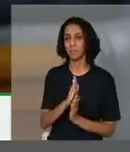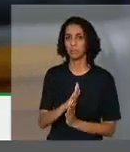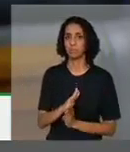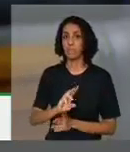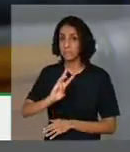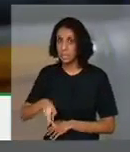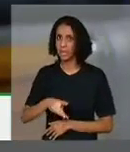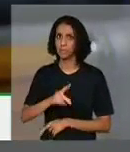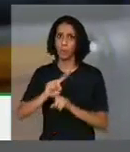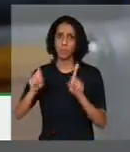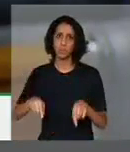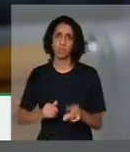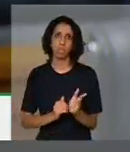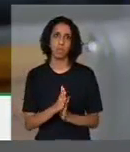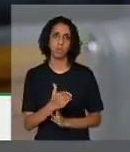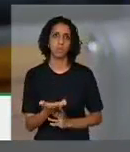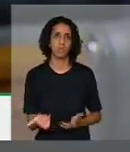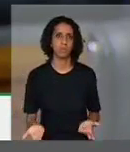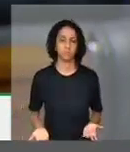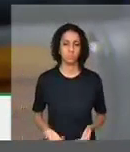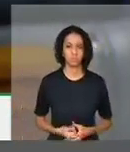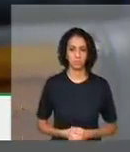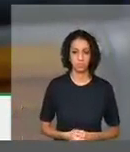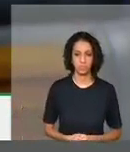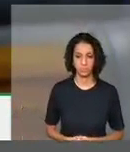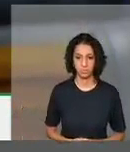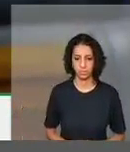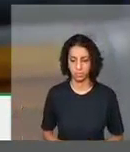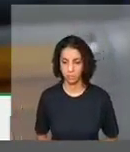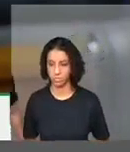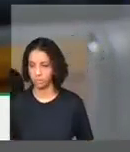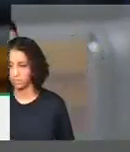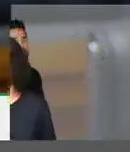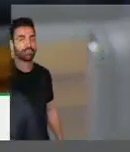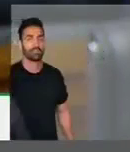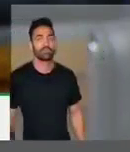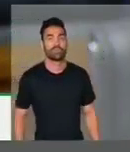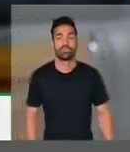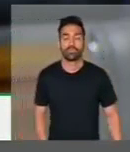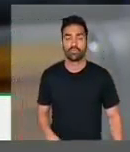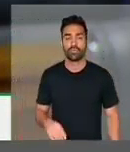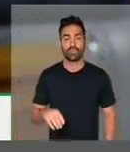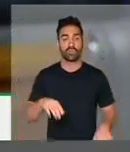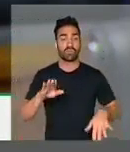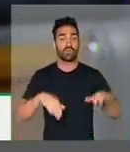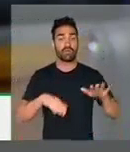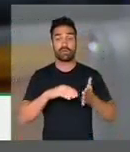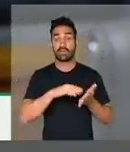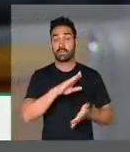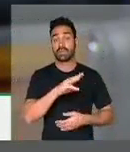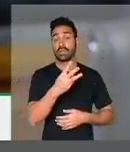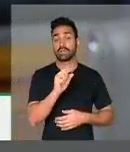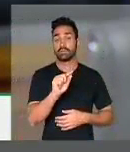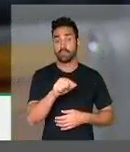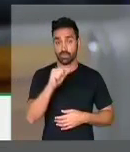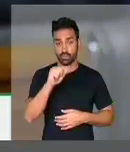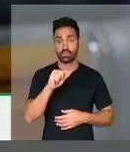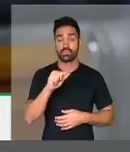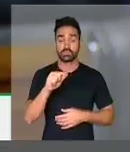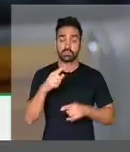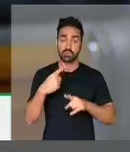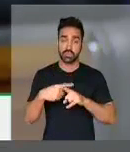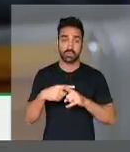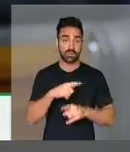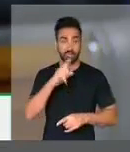da Eletrobras que podem ser demitidos a partir dessa iniciativa do